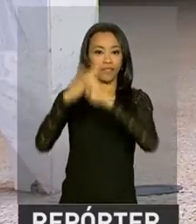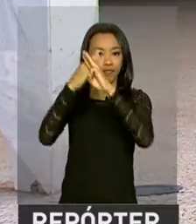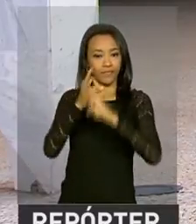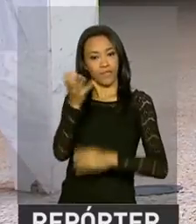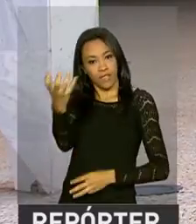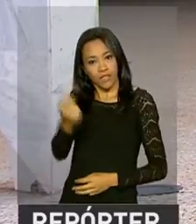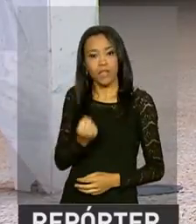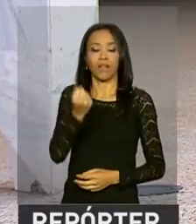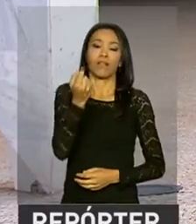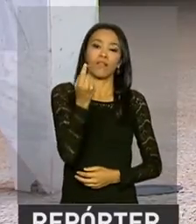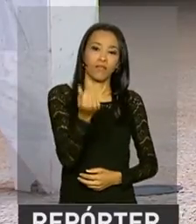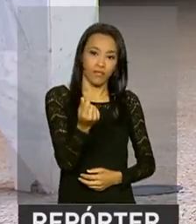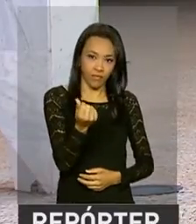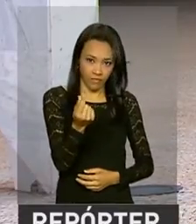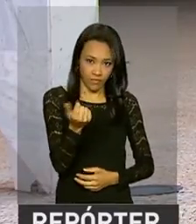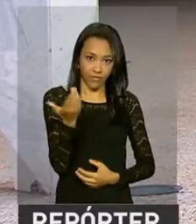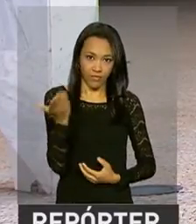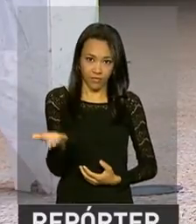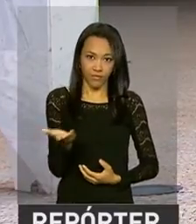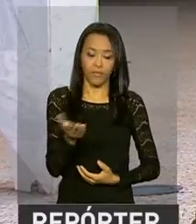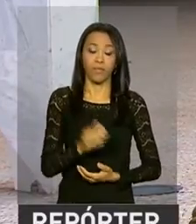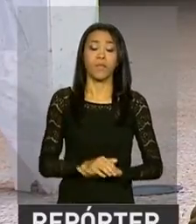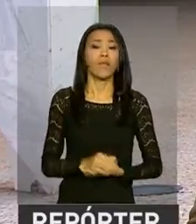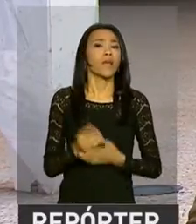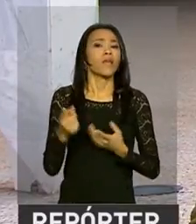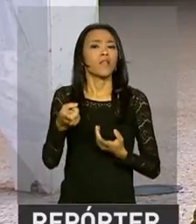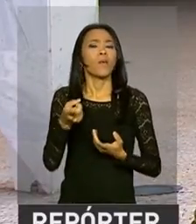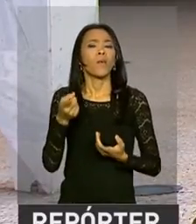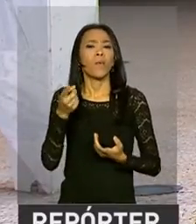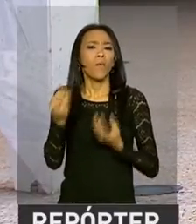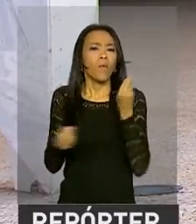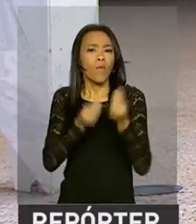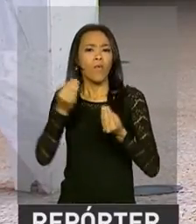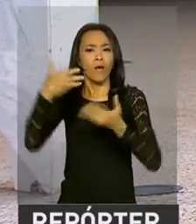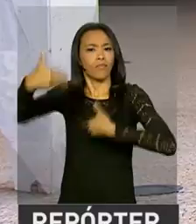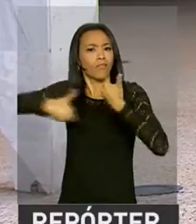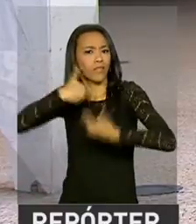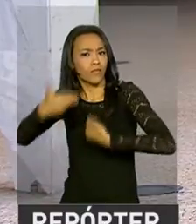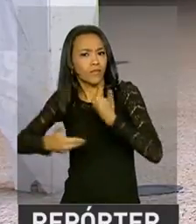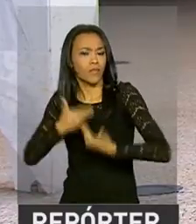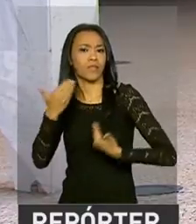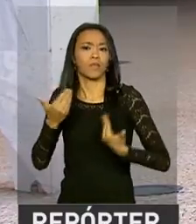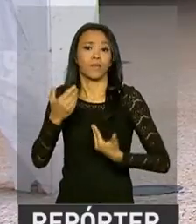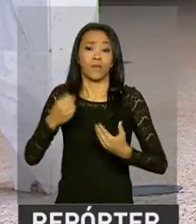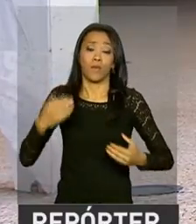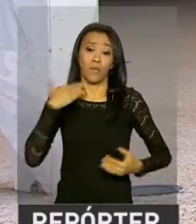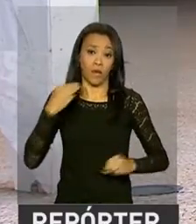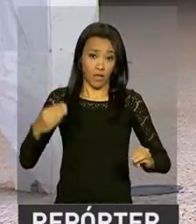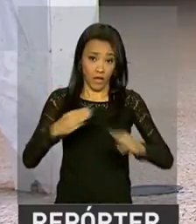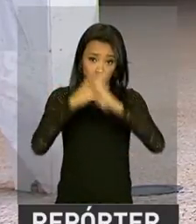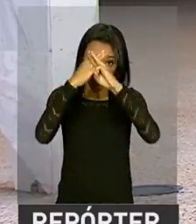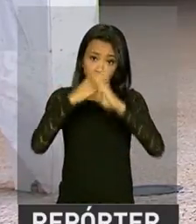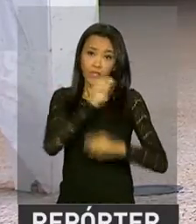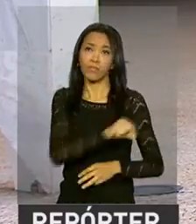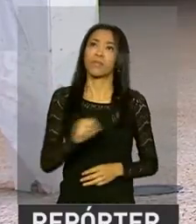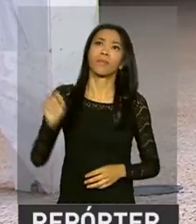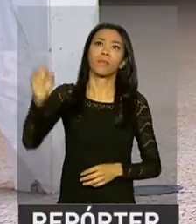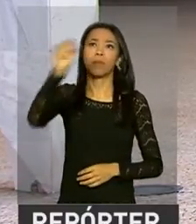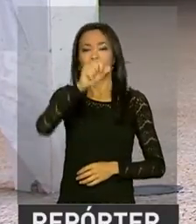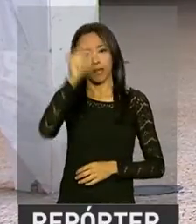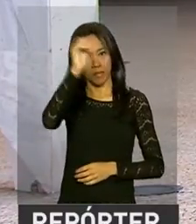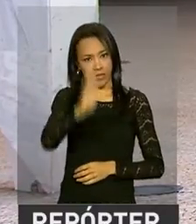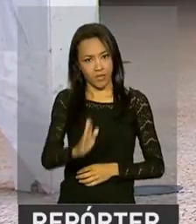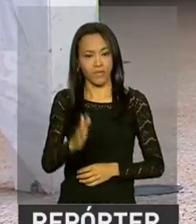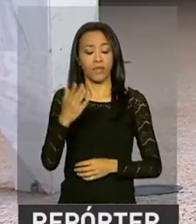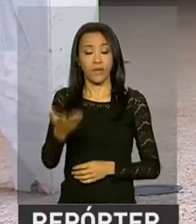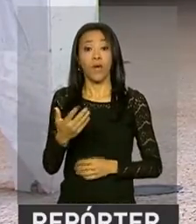da caixa econômica federal para agilizar o atendimento a tcheca a caixa econômica federal as agências da caixa econômica federal